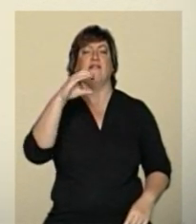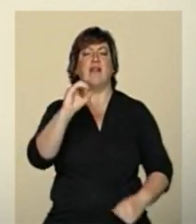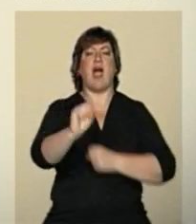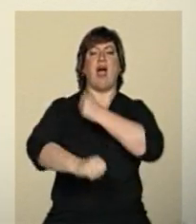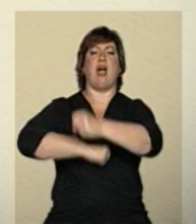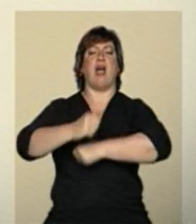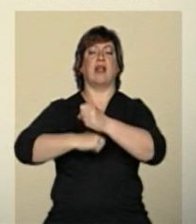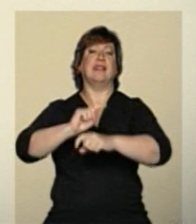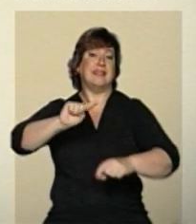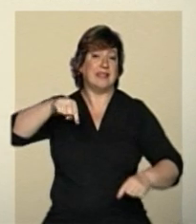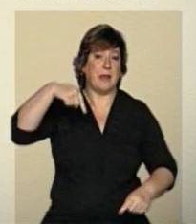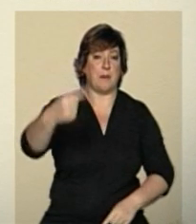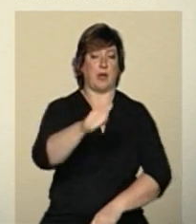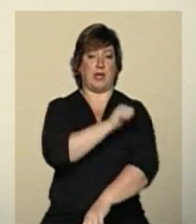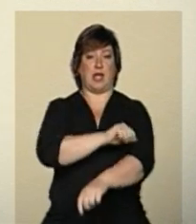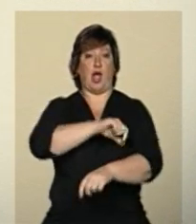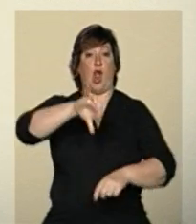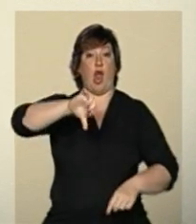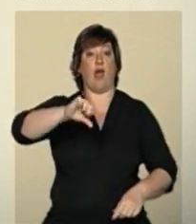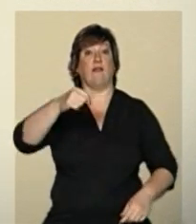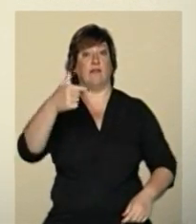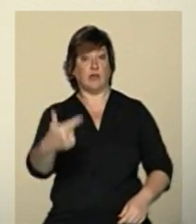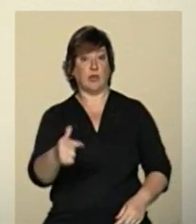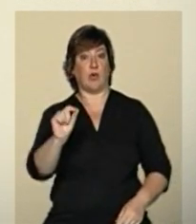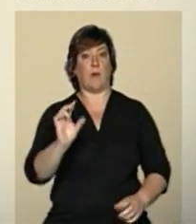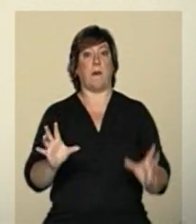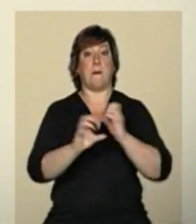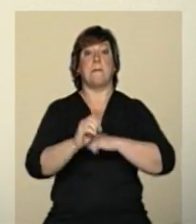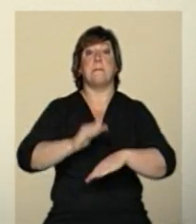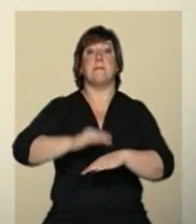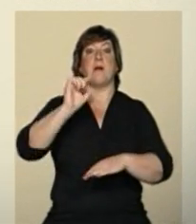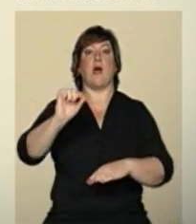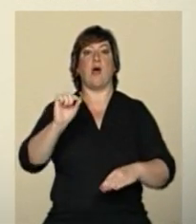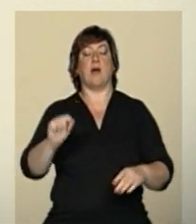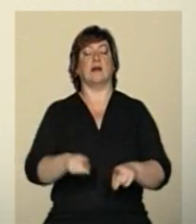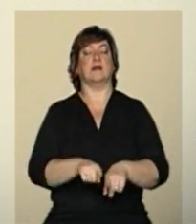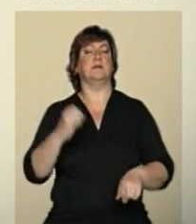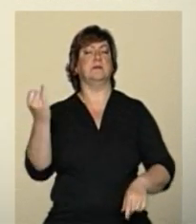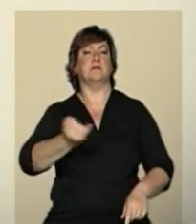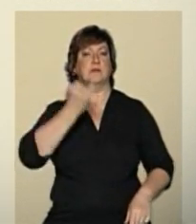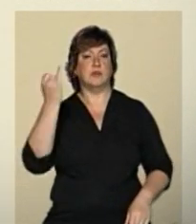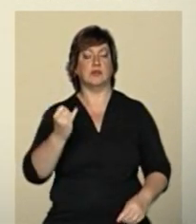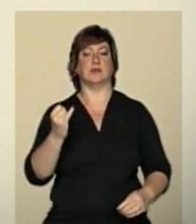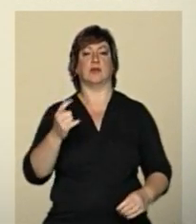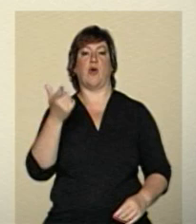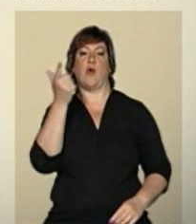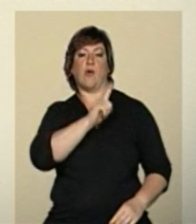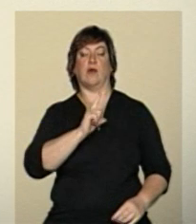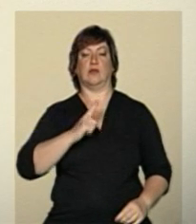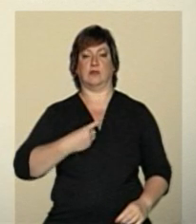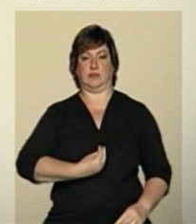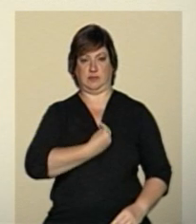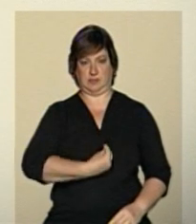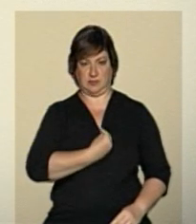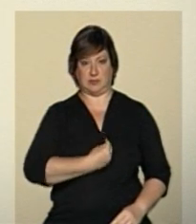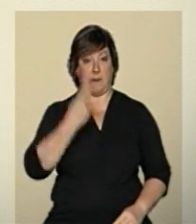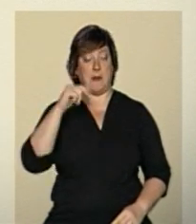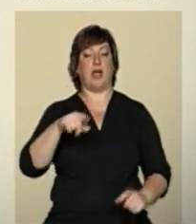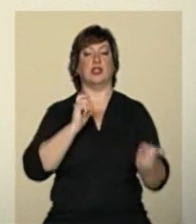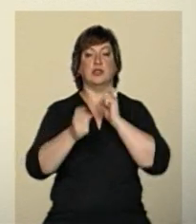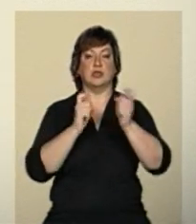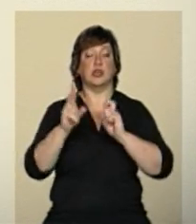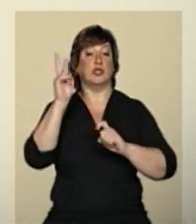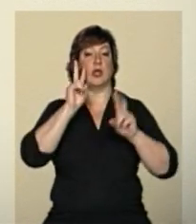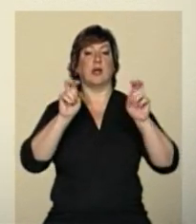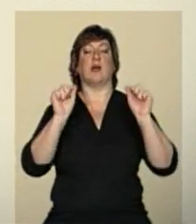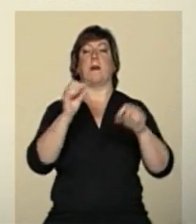da Rio 92, que foi um dos maiores e mais importantes eventos já realizados para discutir a